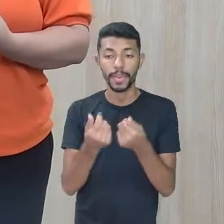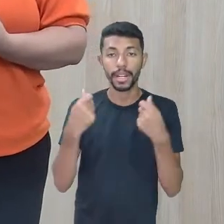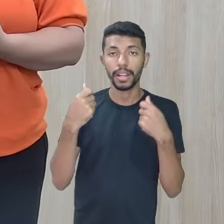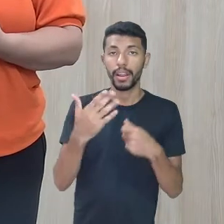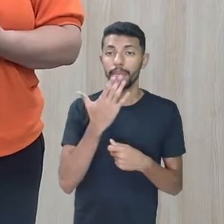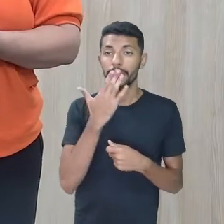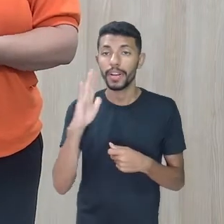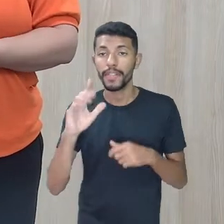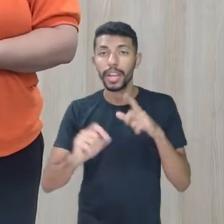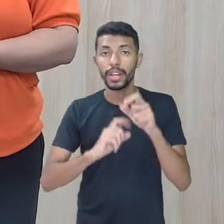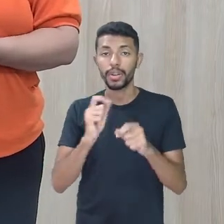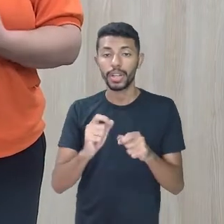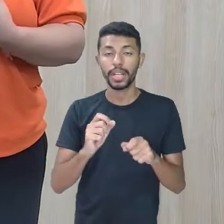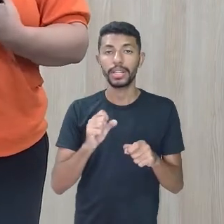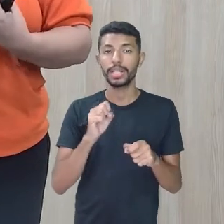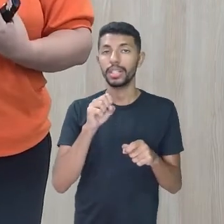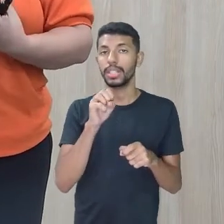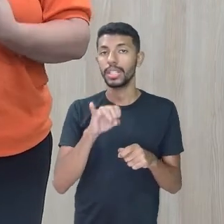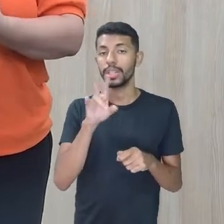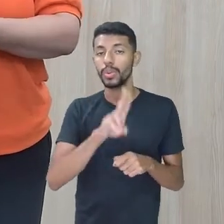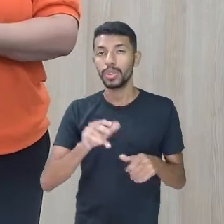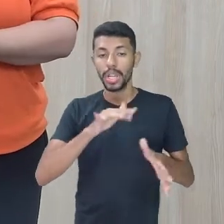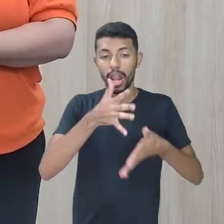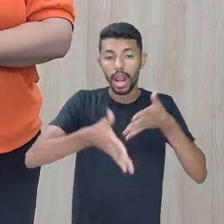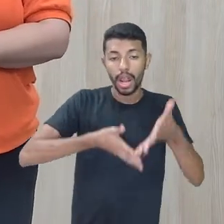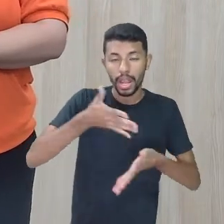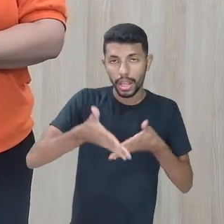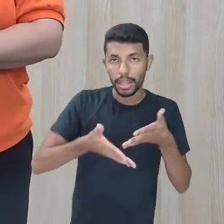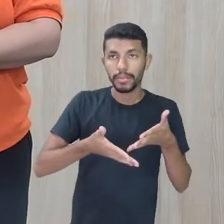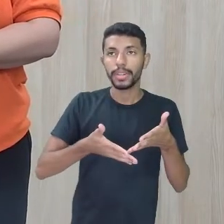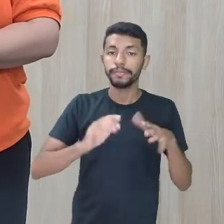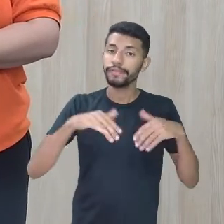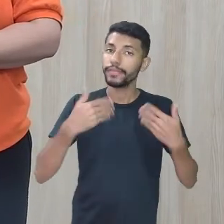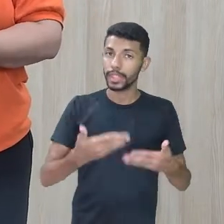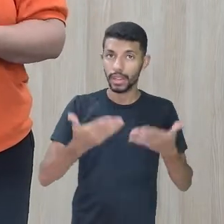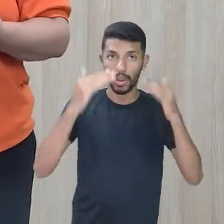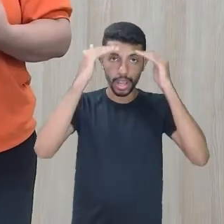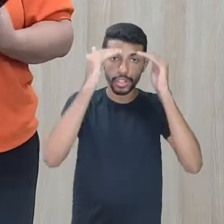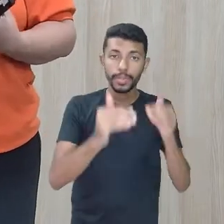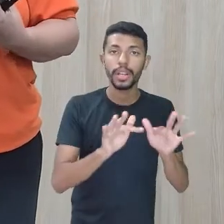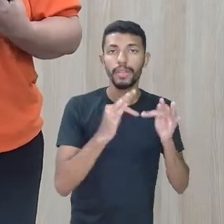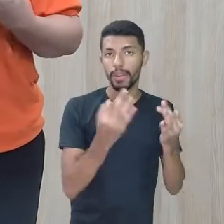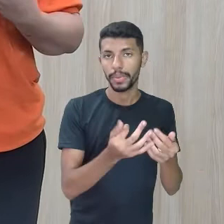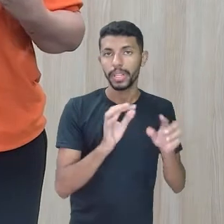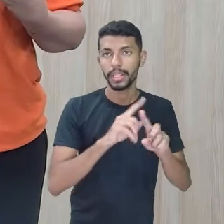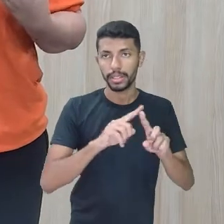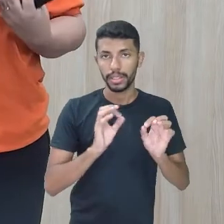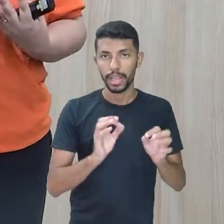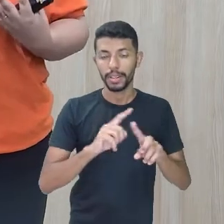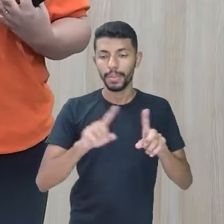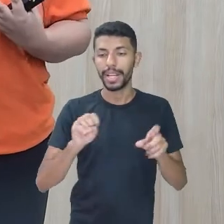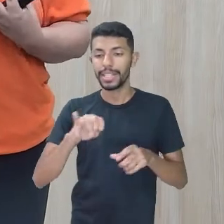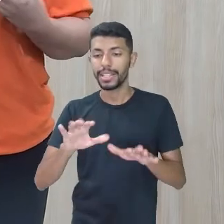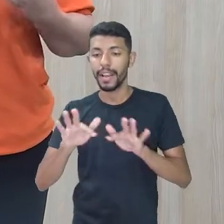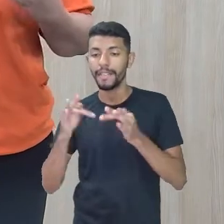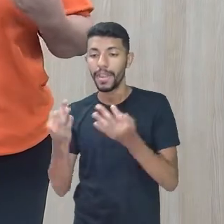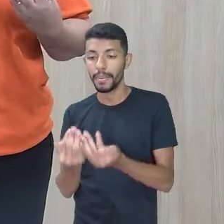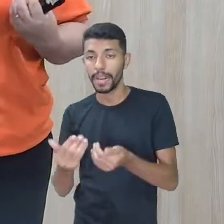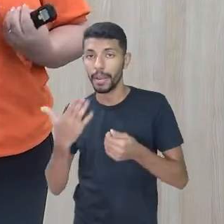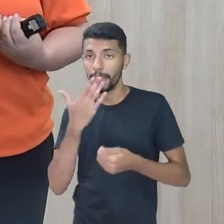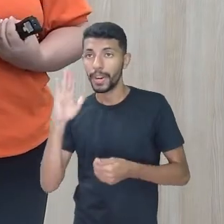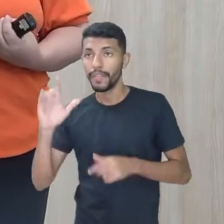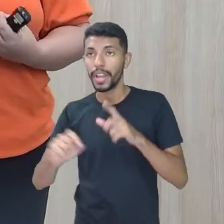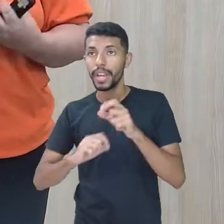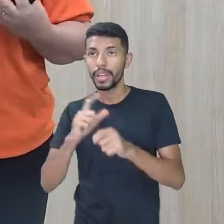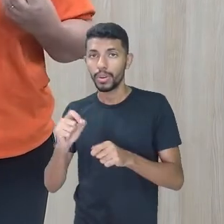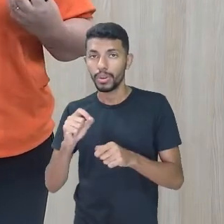seja introduzida libras, se respeita a decisão da família. Se a família prefere que seja trabalhado com